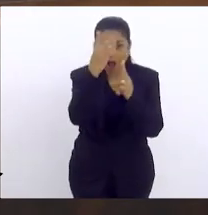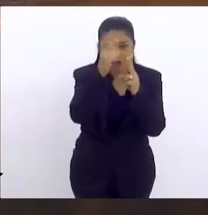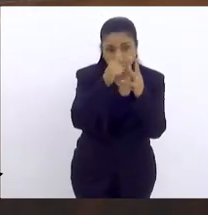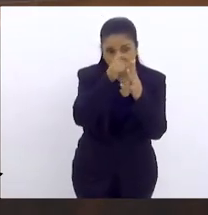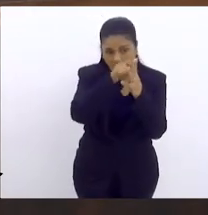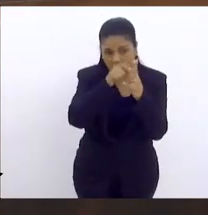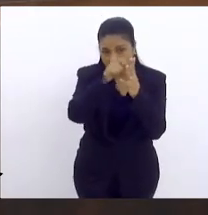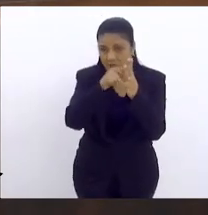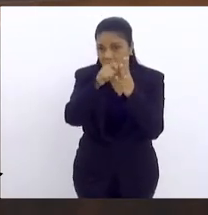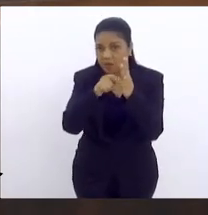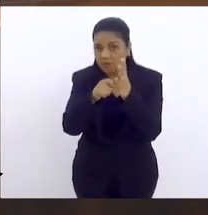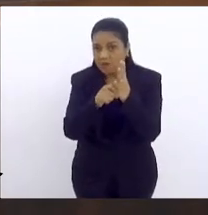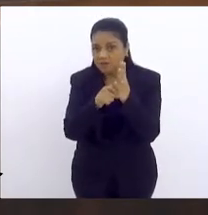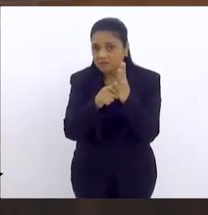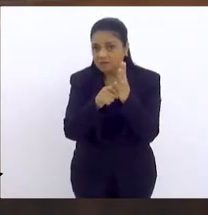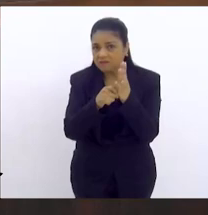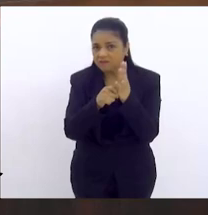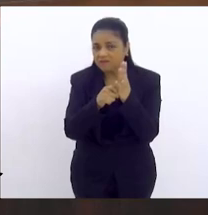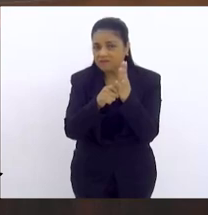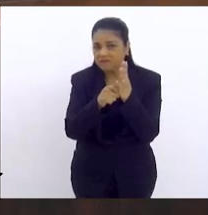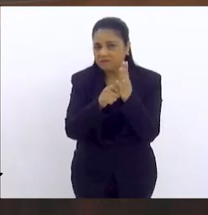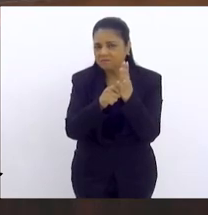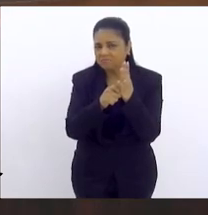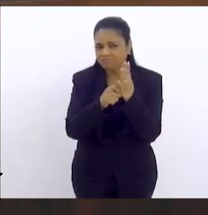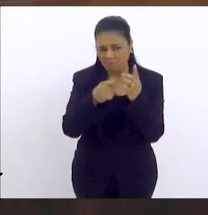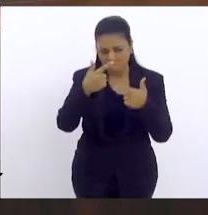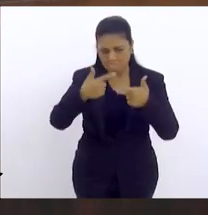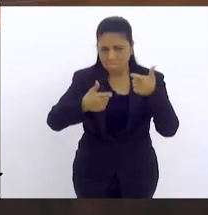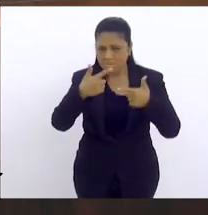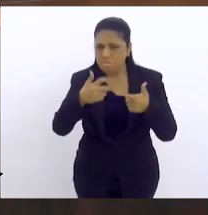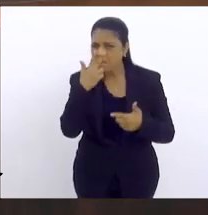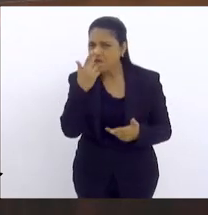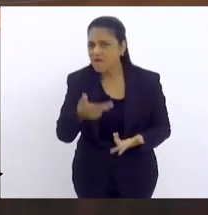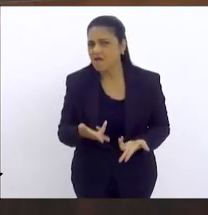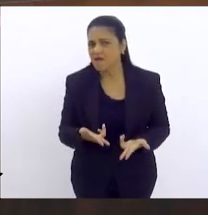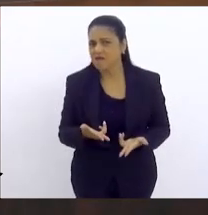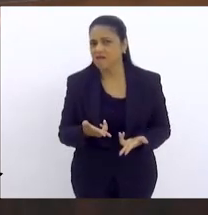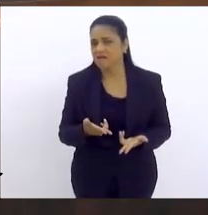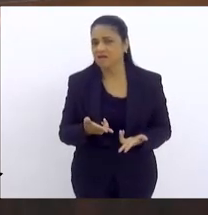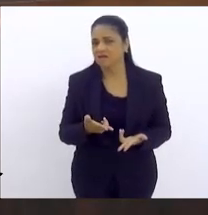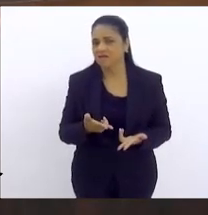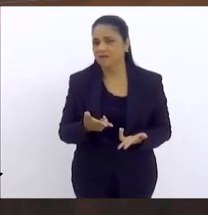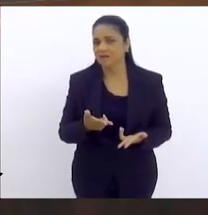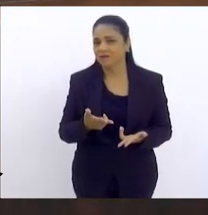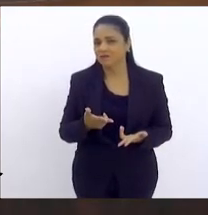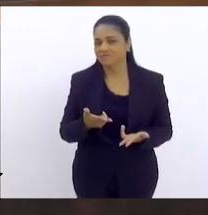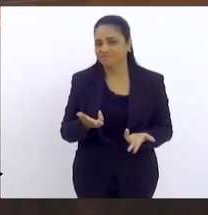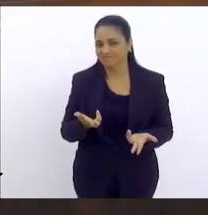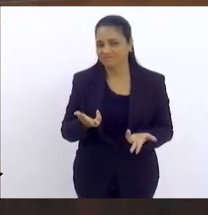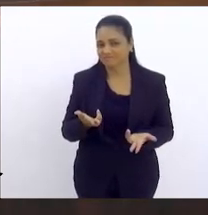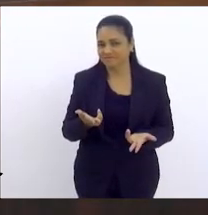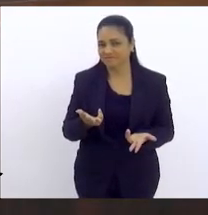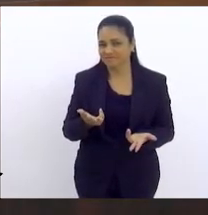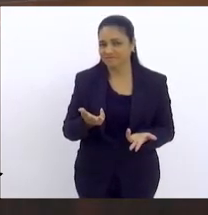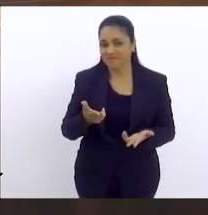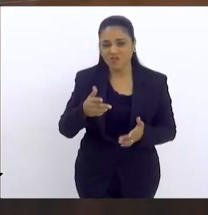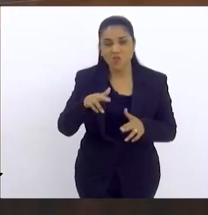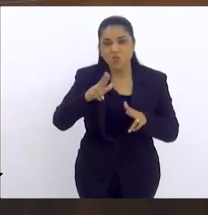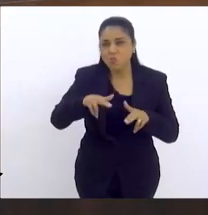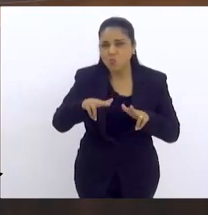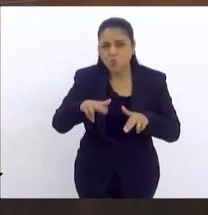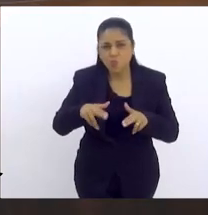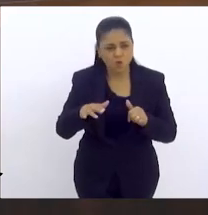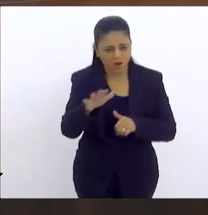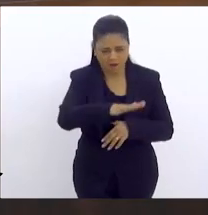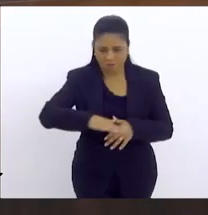não esteja no momento de guerra Aonde isso lugar nenhum gente então o problema que acontece